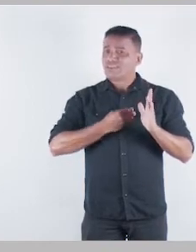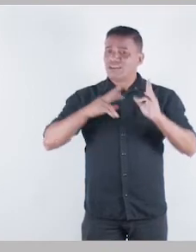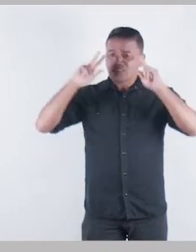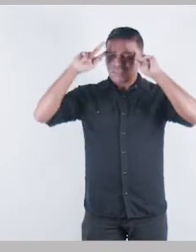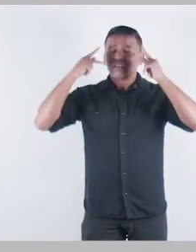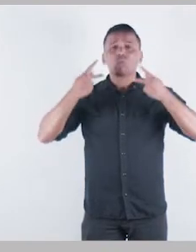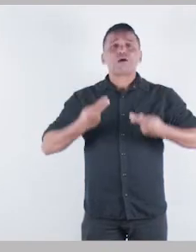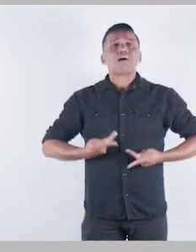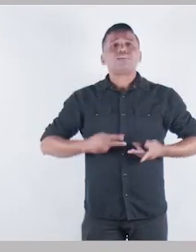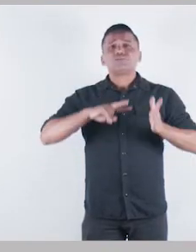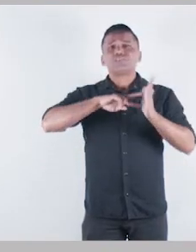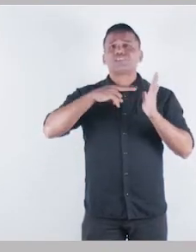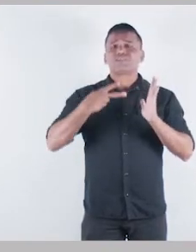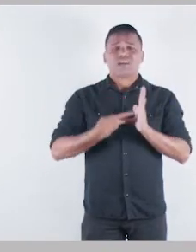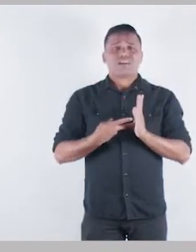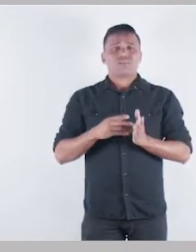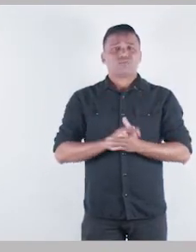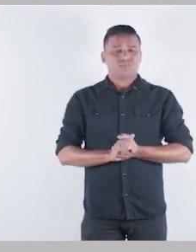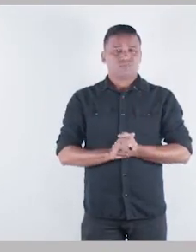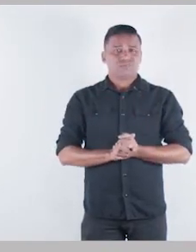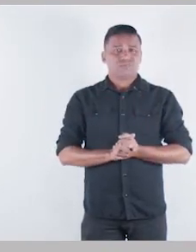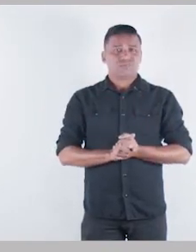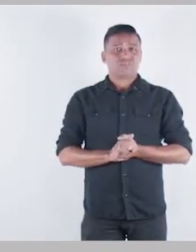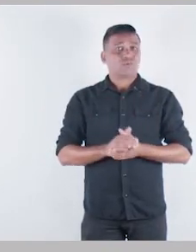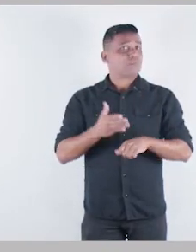Porque essas práticas são todas práticas